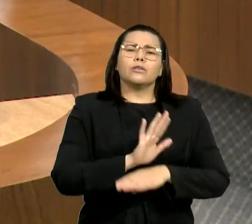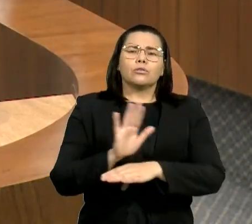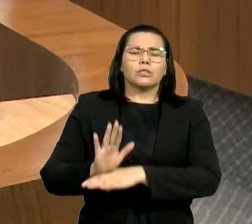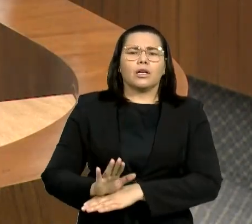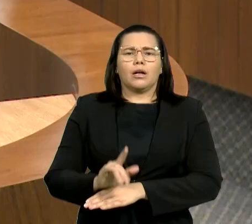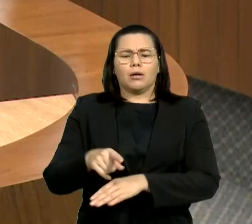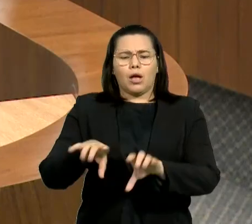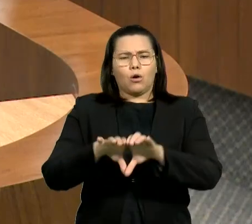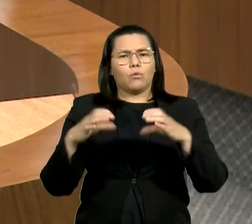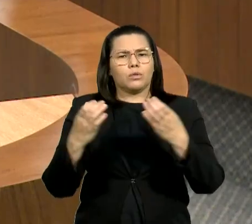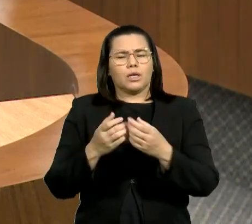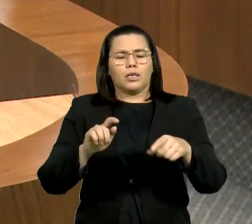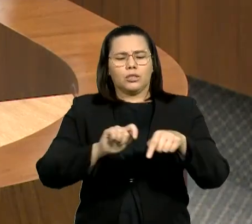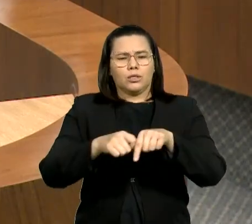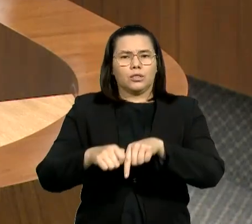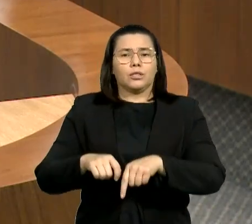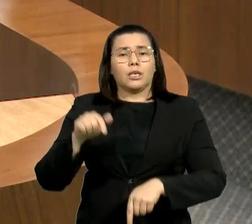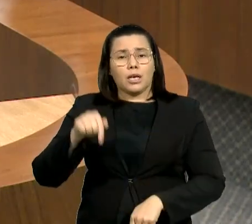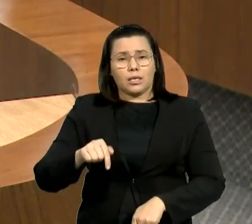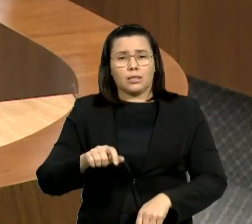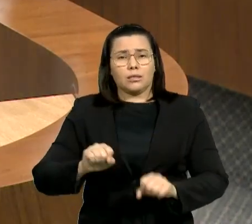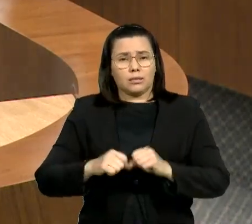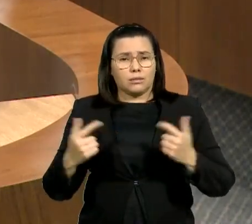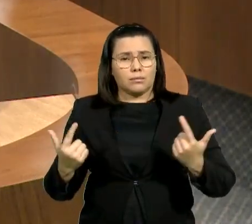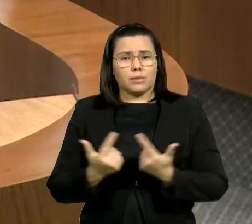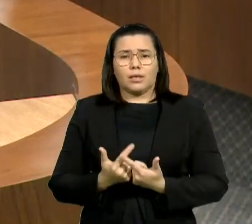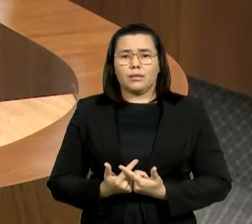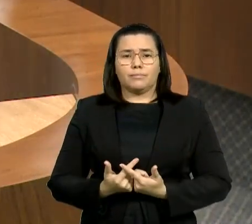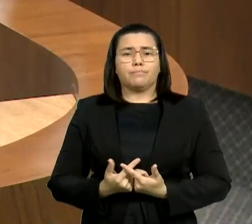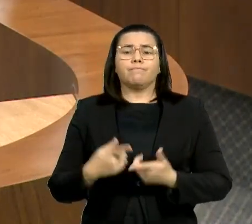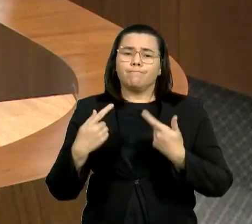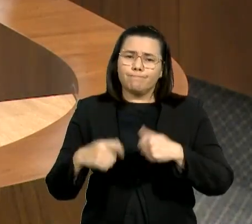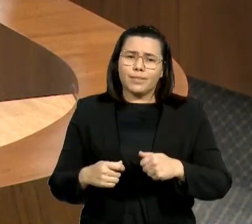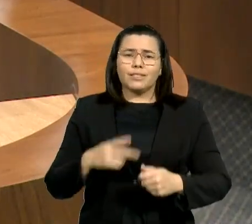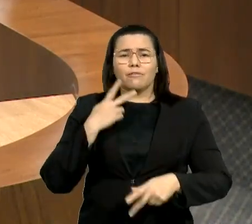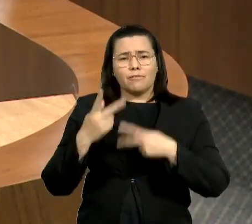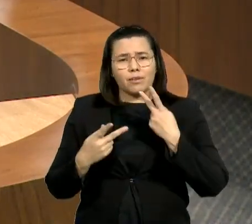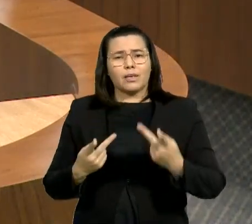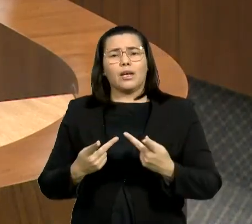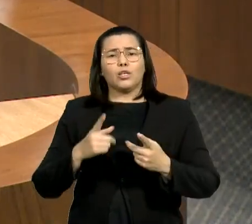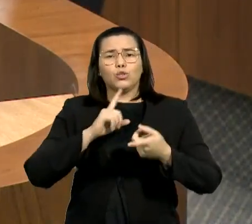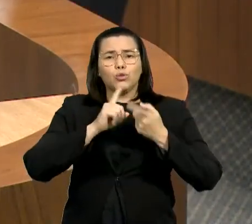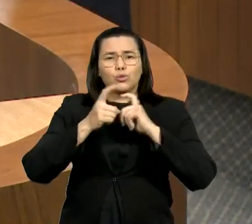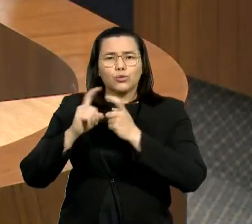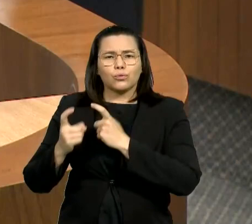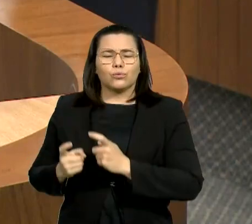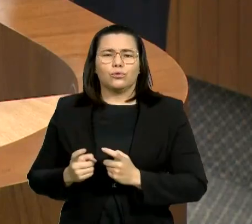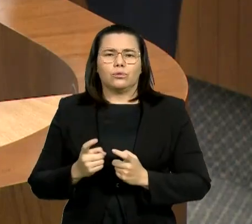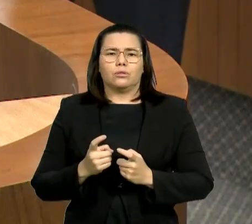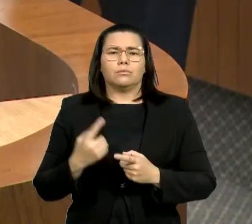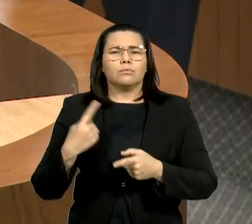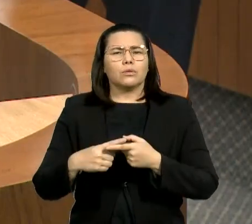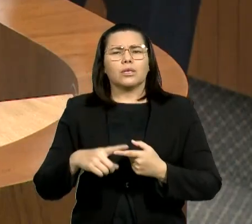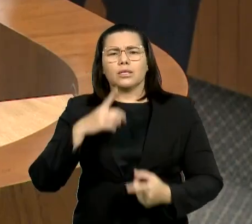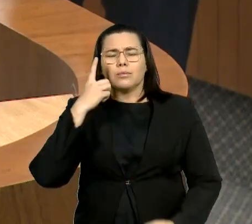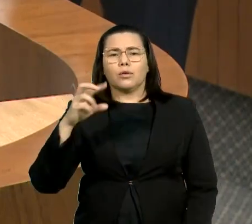pode ficar de fora desse debate, porque, deputado Rodrigo Lago,